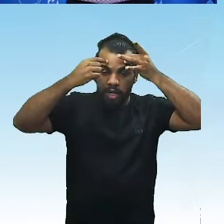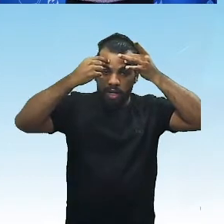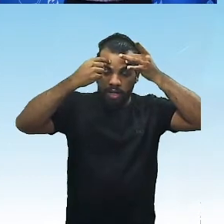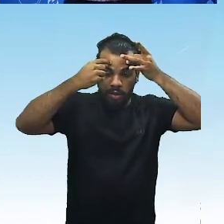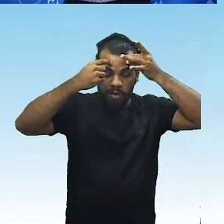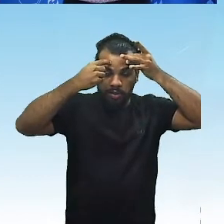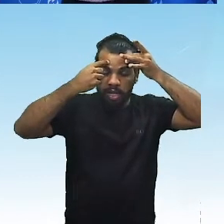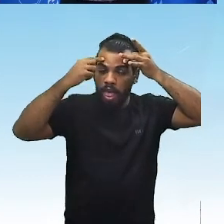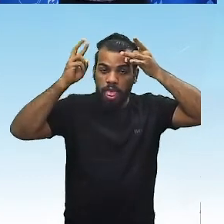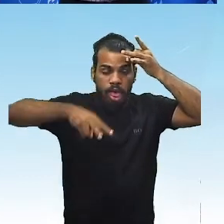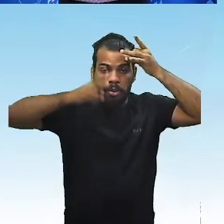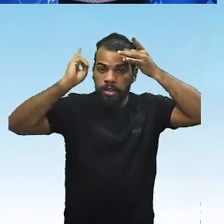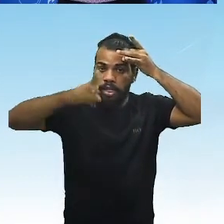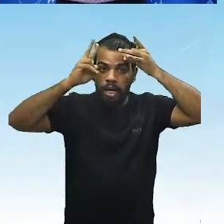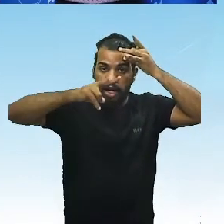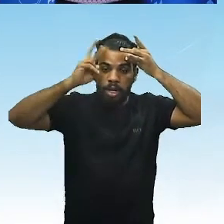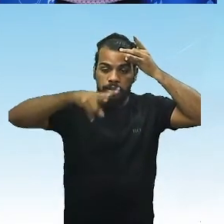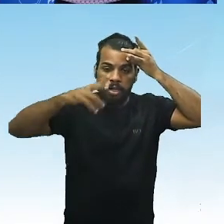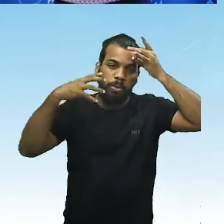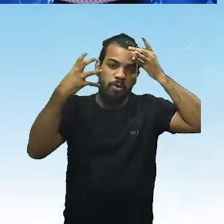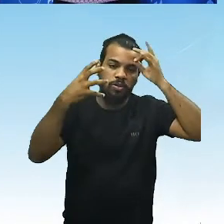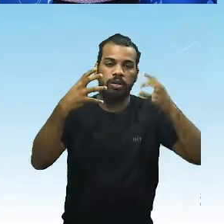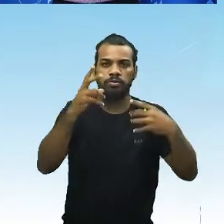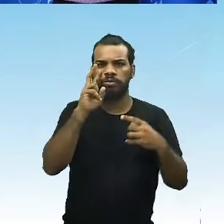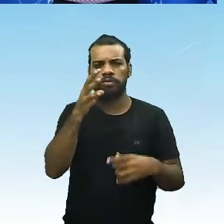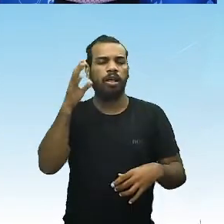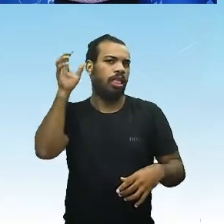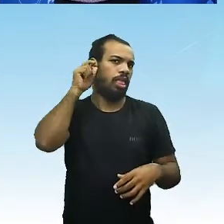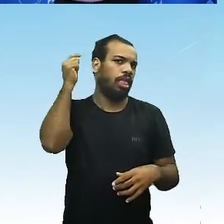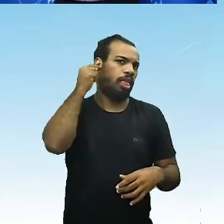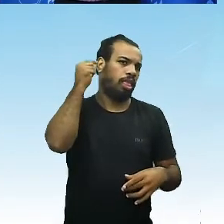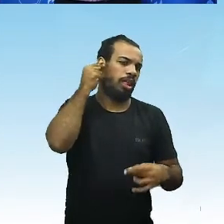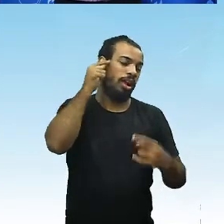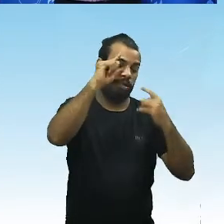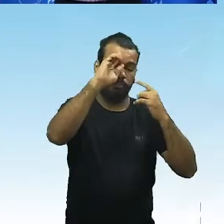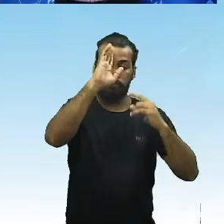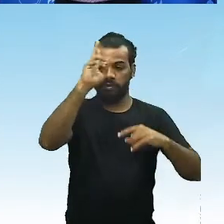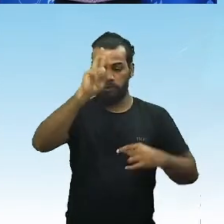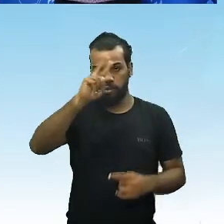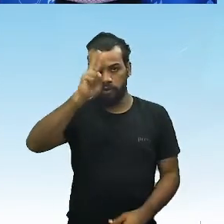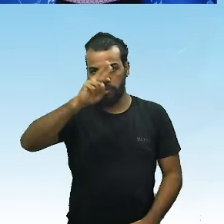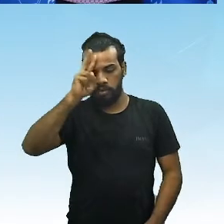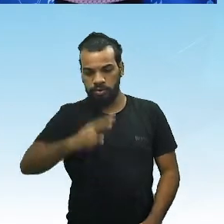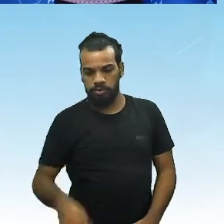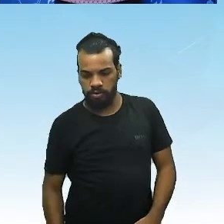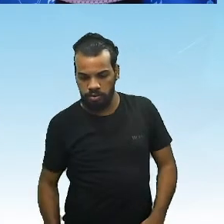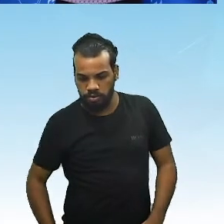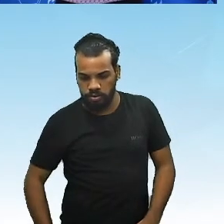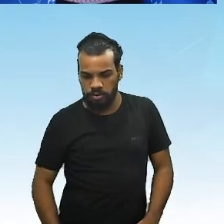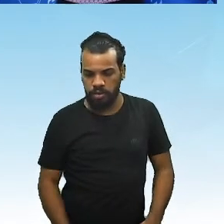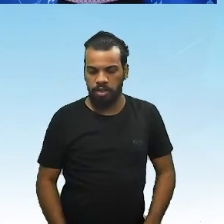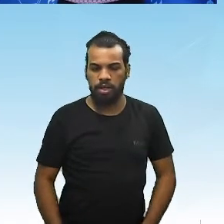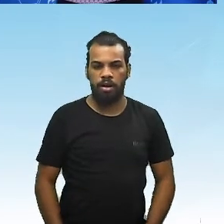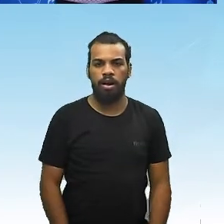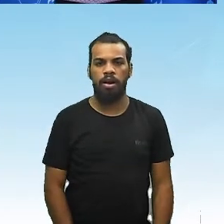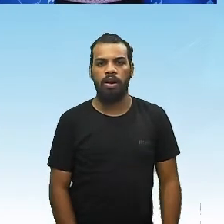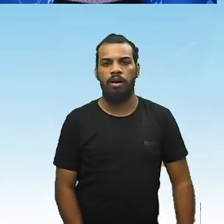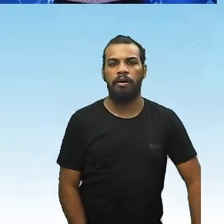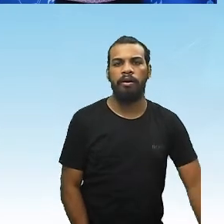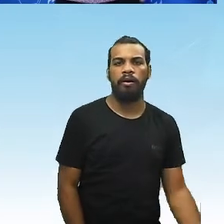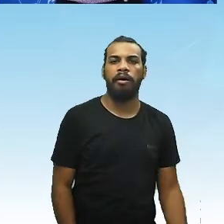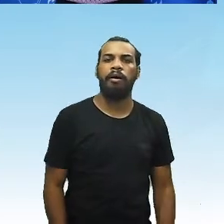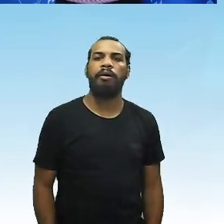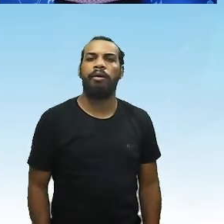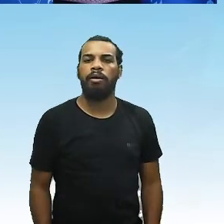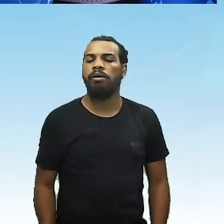Então, justamente, essas baladas que eles pegavam, sentimentais, justamente, né, para o público gostar, cantar e ir, né? Então, era